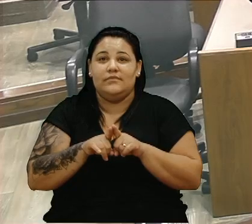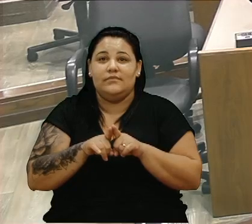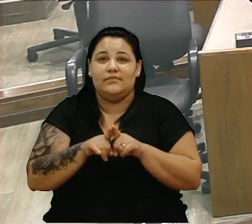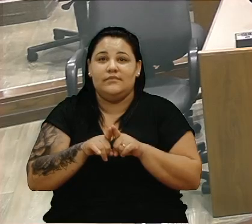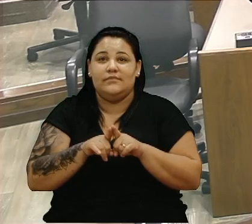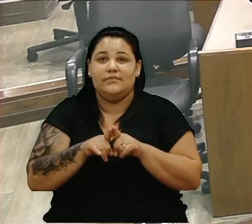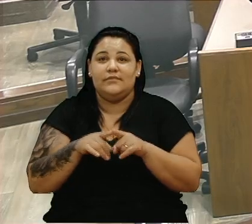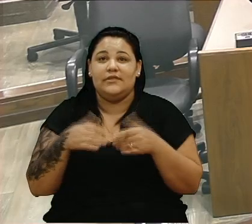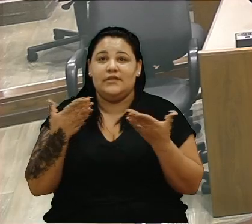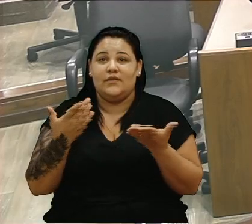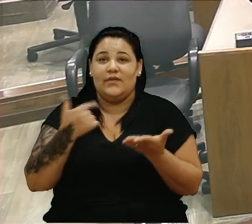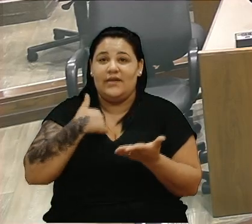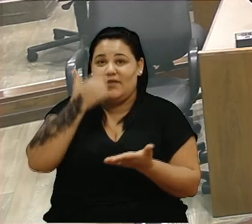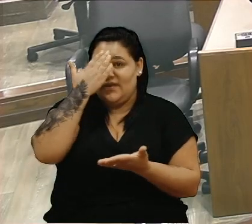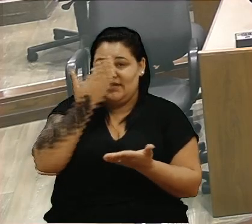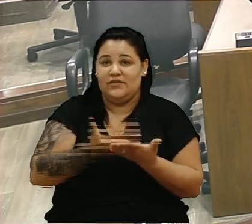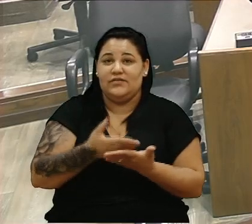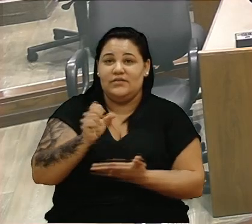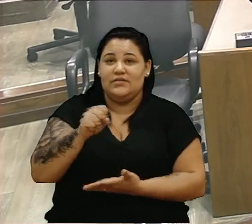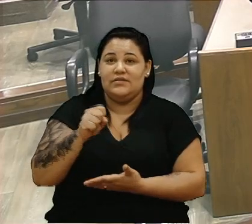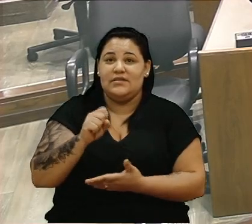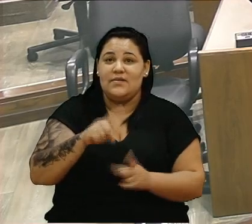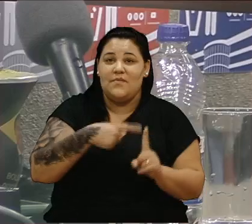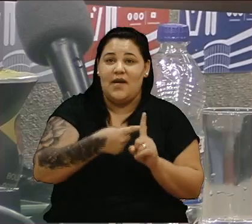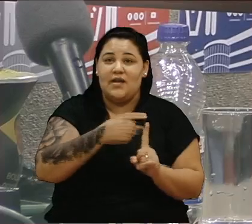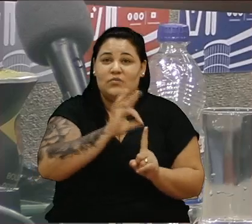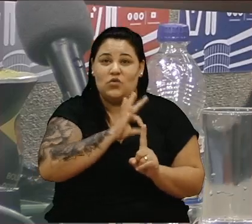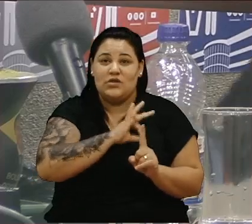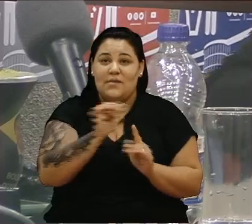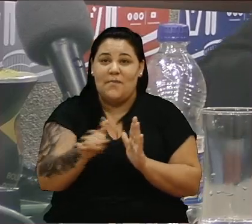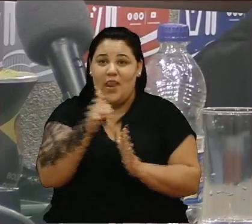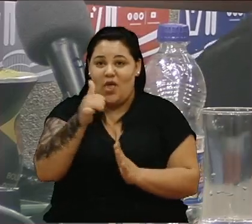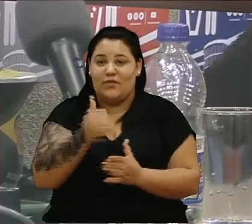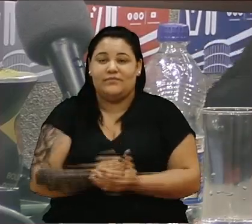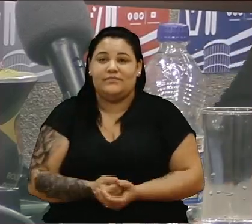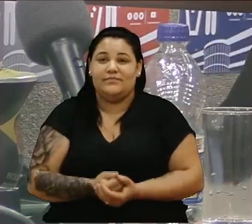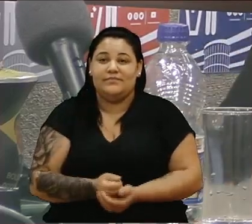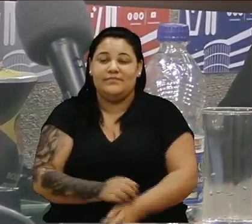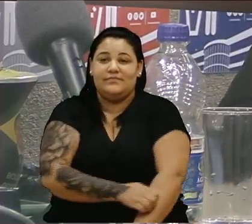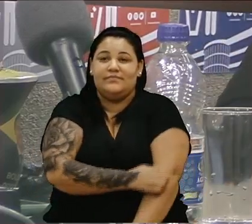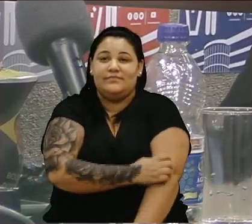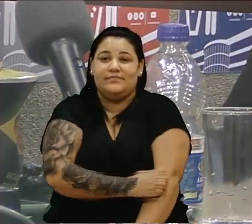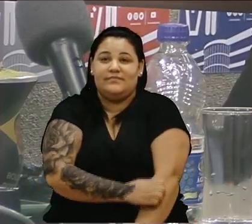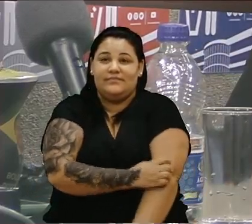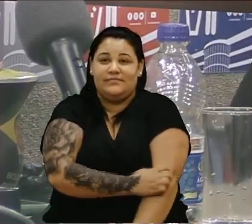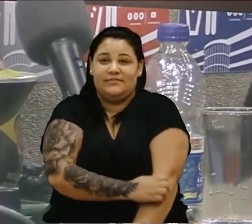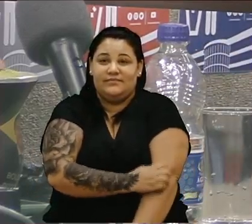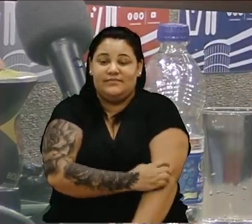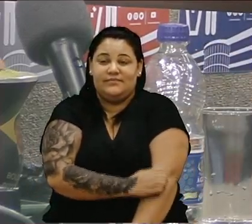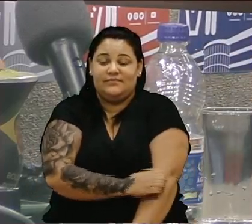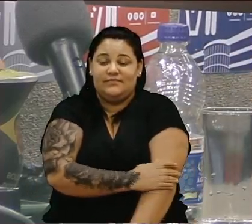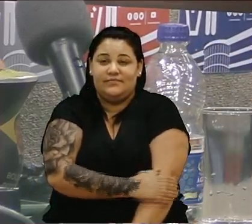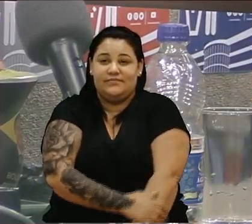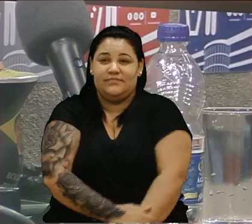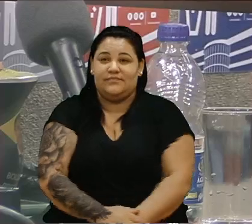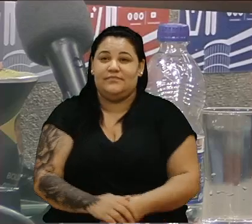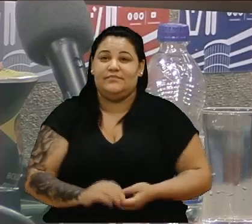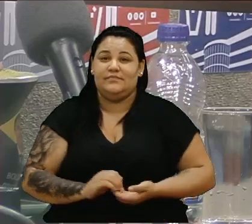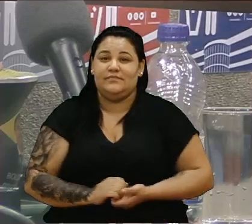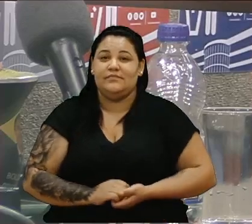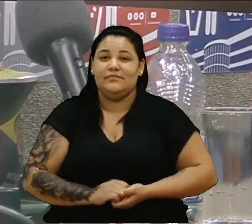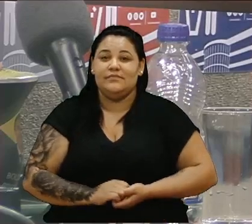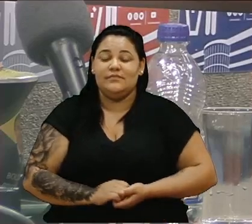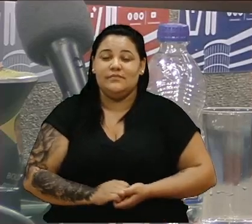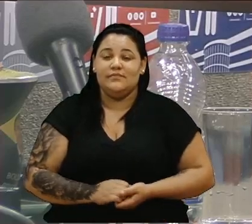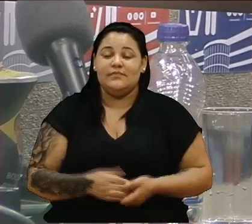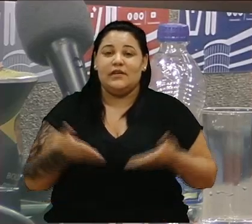Então, eu acredito que quanto mais policiamento, melhor. Quanto mais policiamento, melhor. Reitero. Agora,